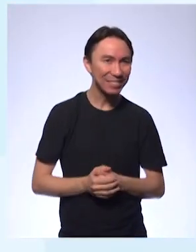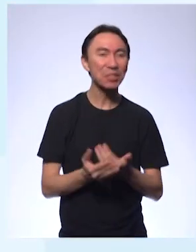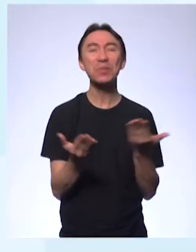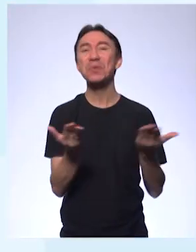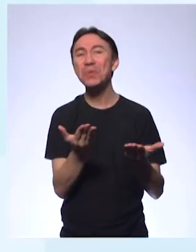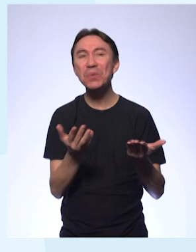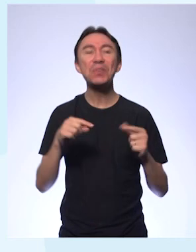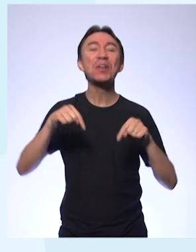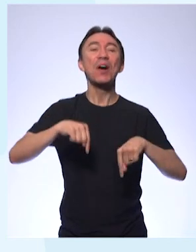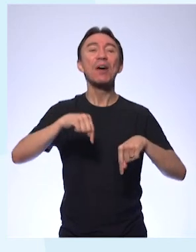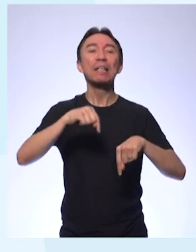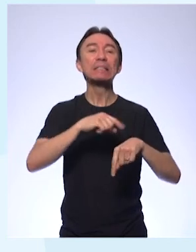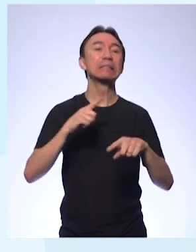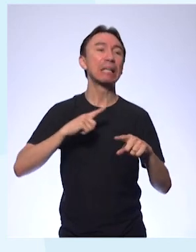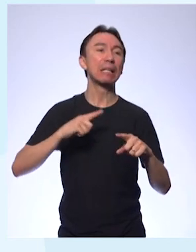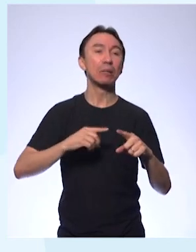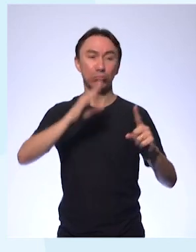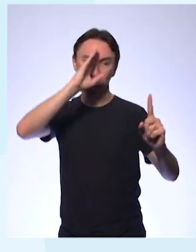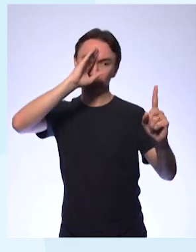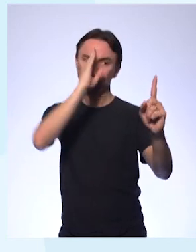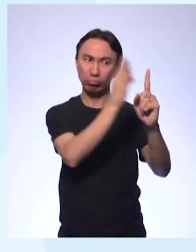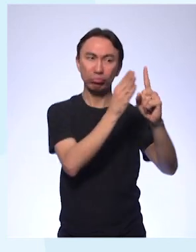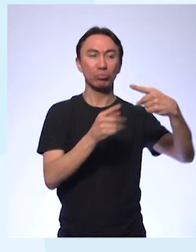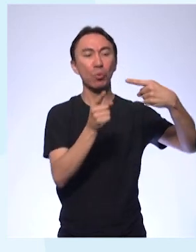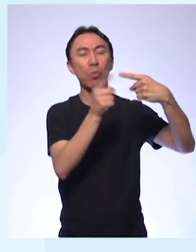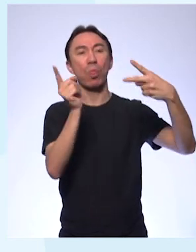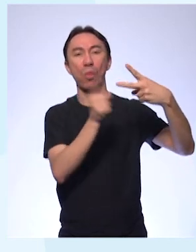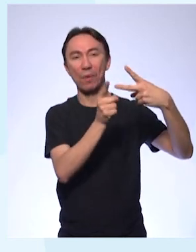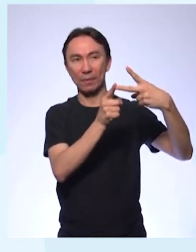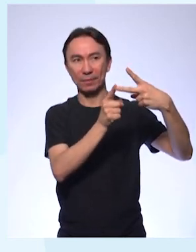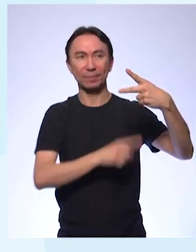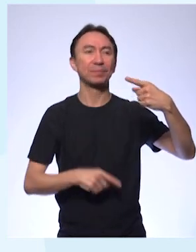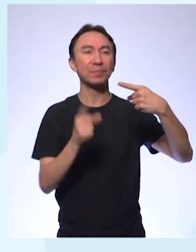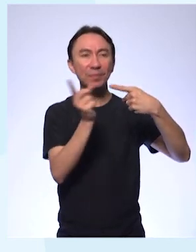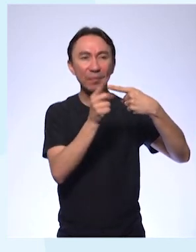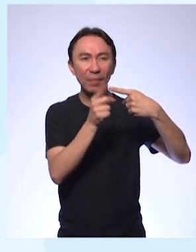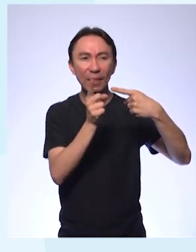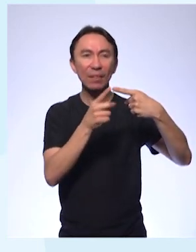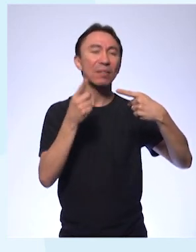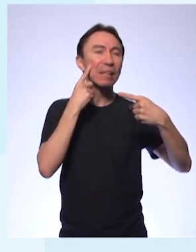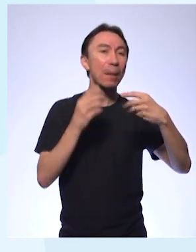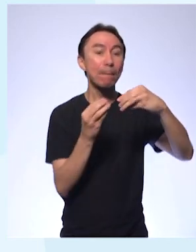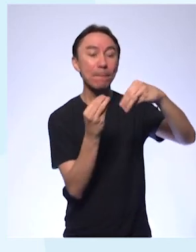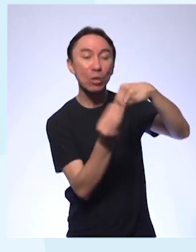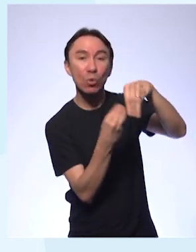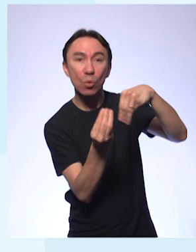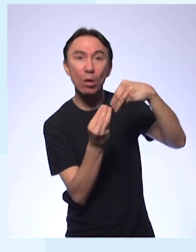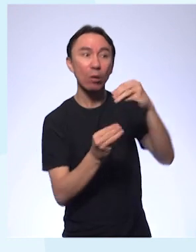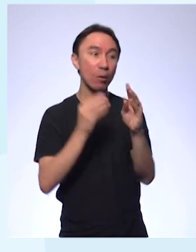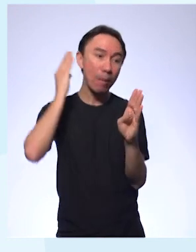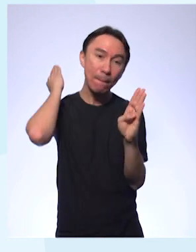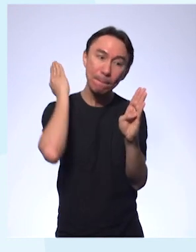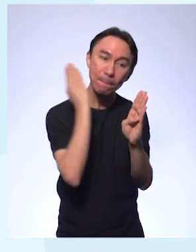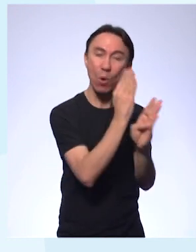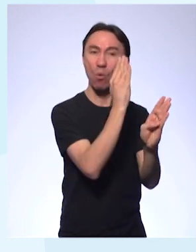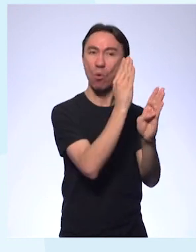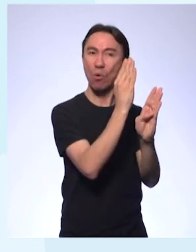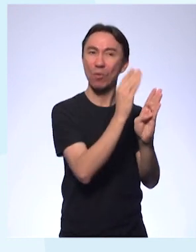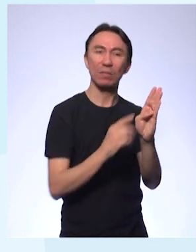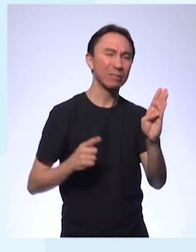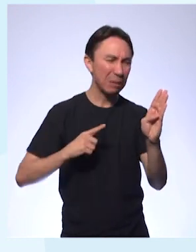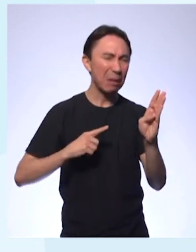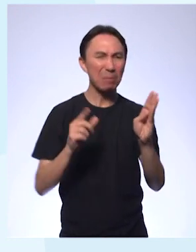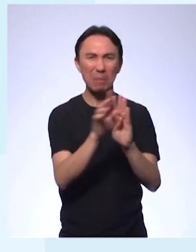desenvolver esse conteúdo, a gente vai ter aí os objetivos da nossa aula, vai ser identificar e classificar misturas de diferentes